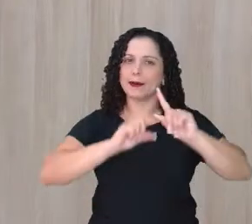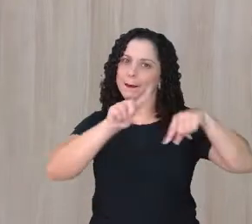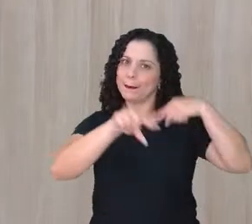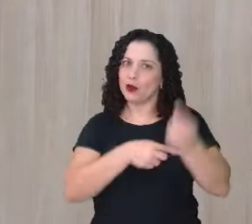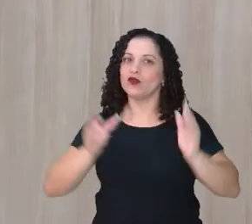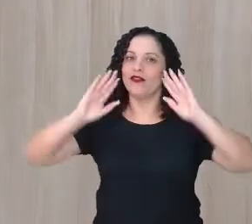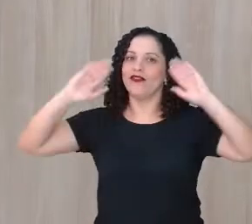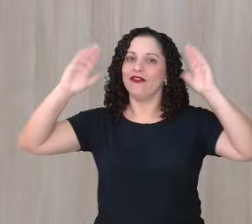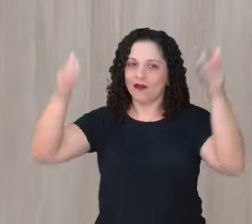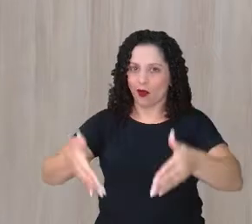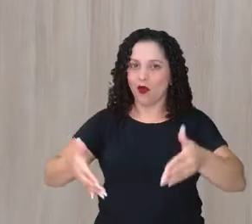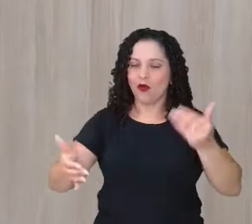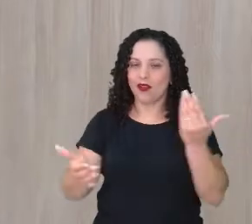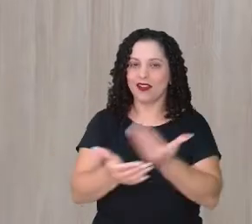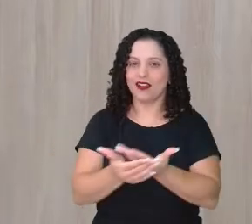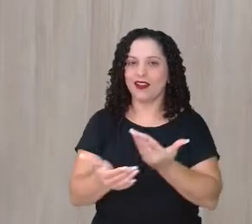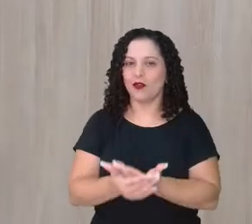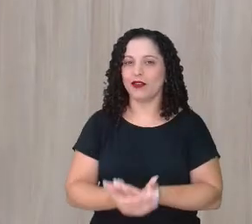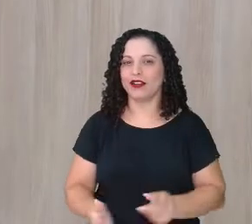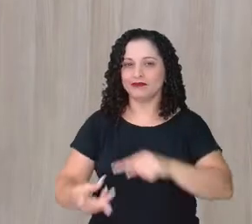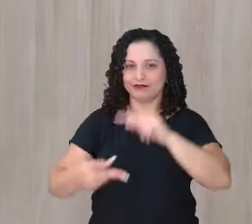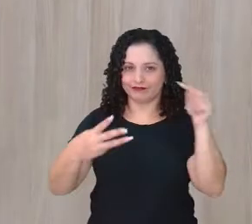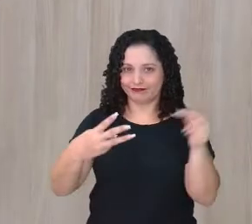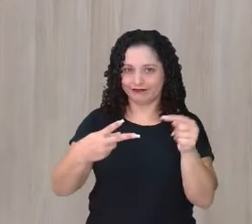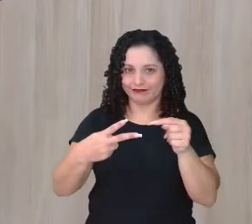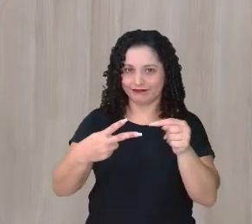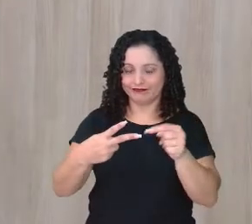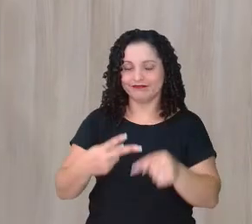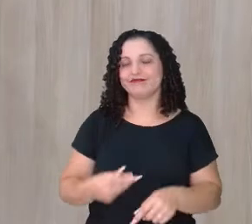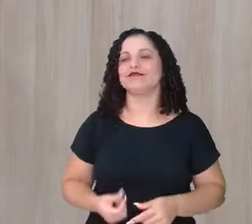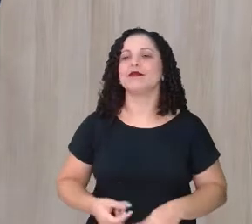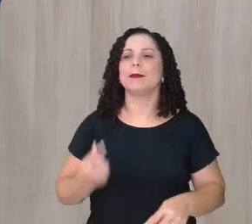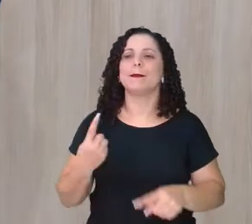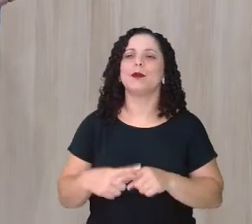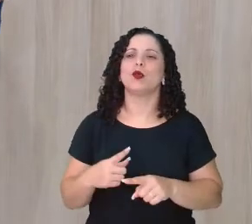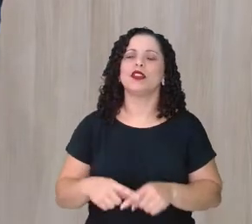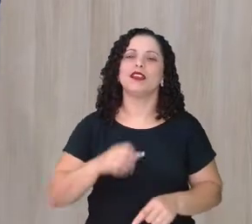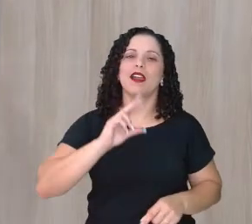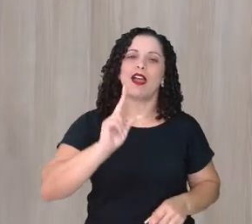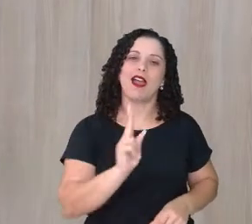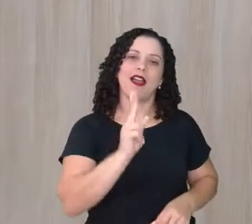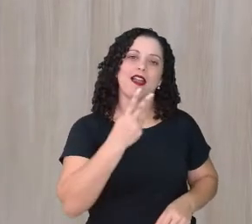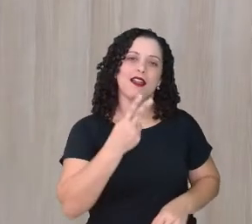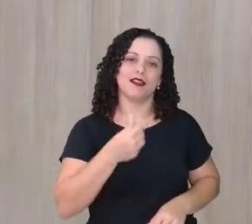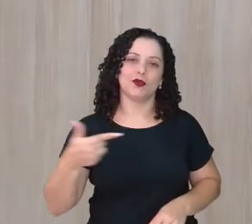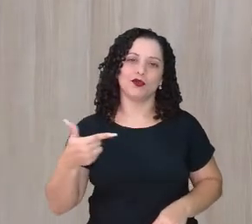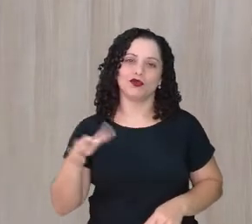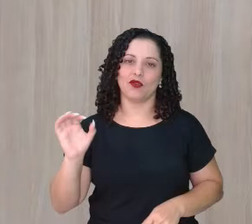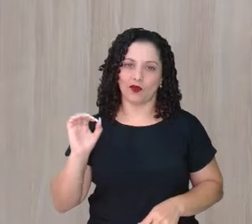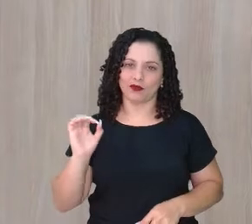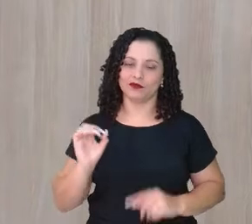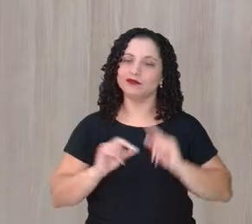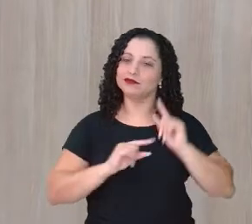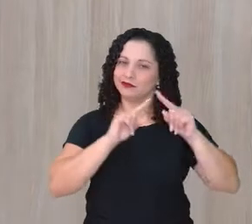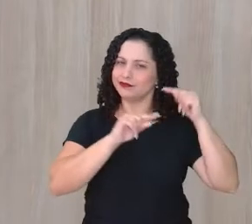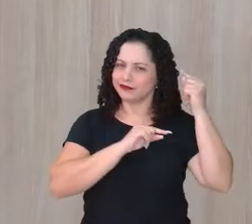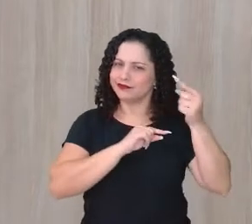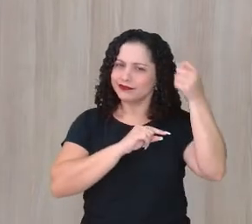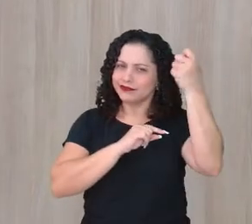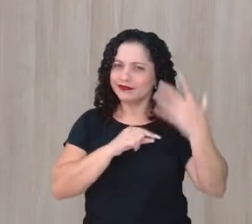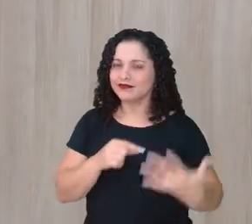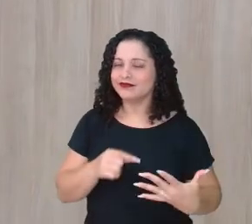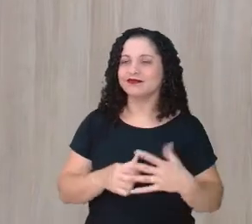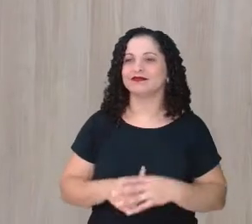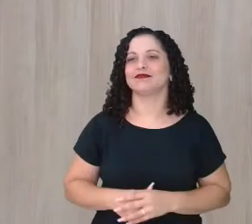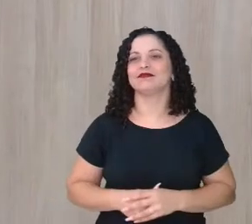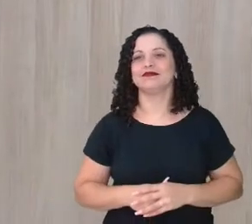sobre isso. E aí vocês vão entender por que esse número 2 aí, juntinho do H de hidrogênio. Em continuação, a gente